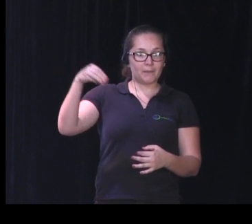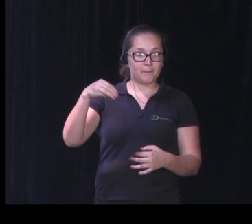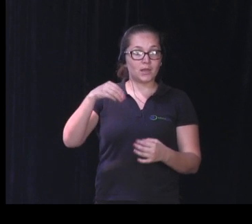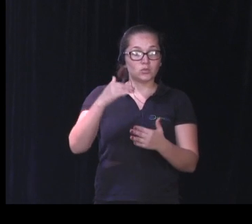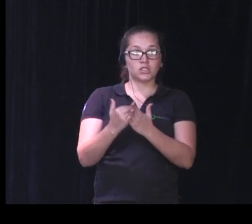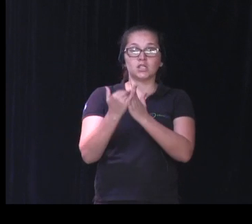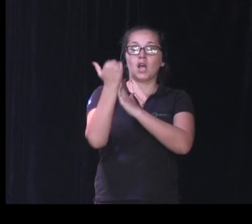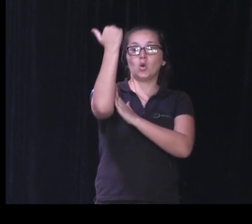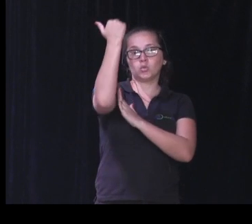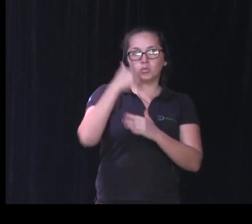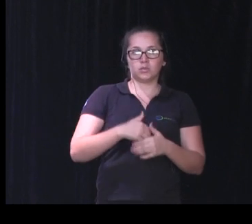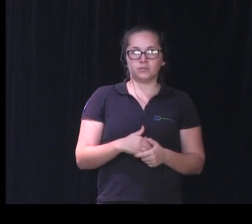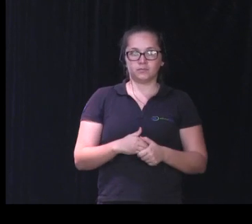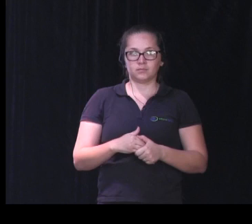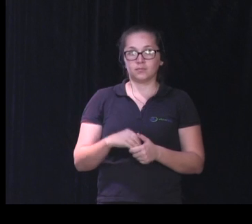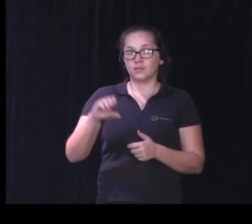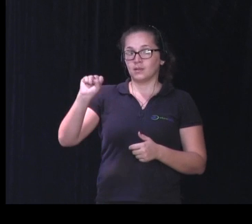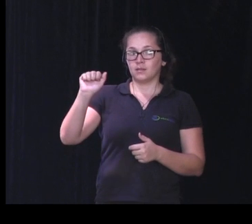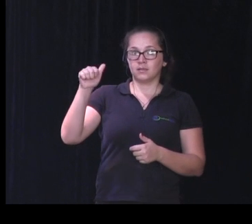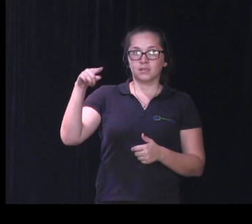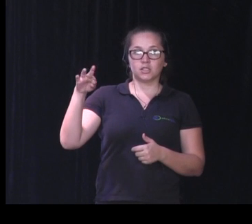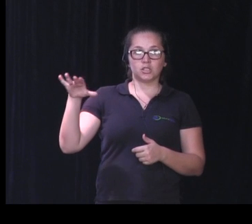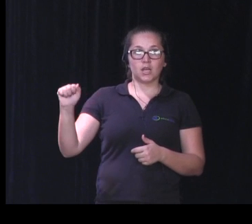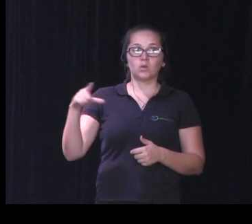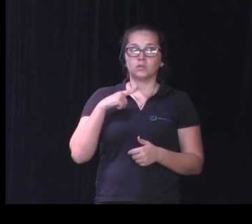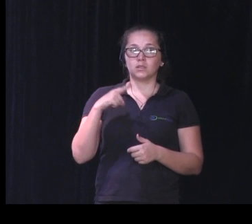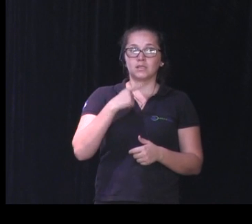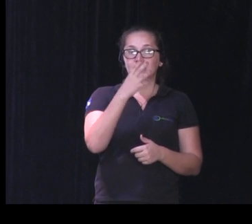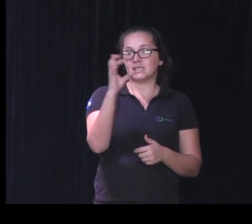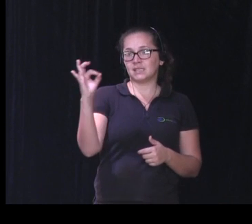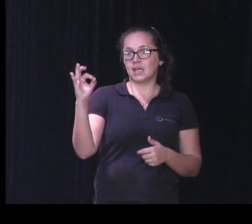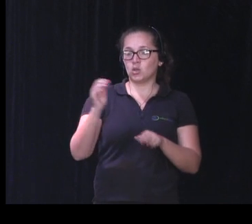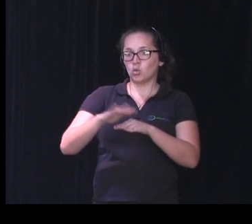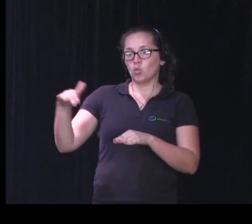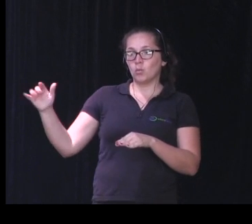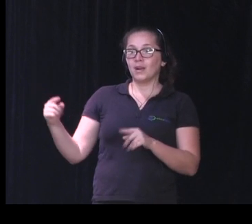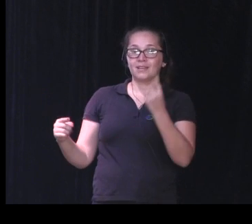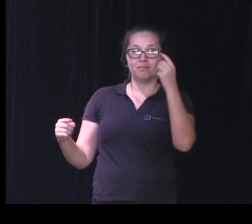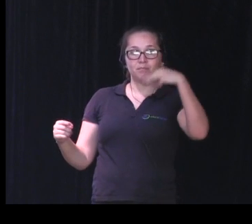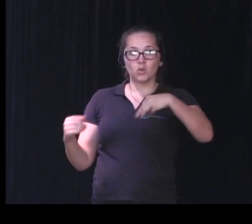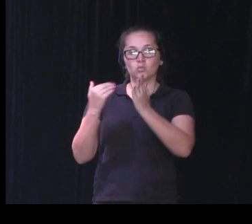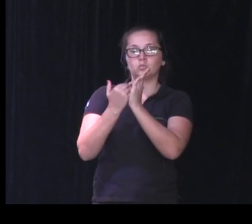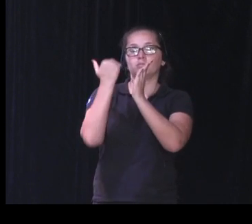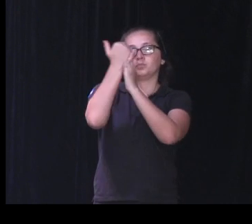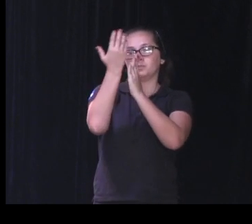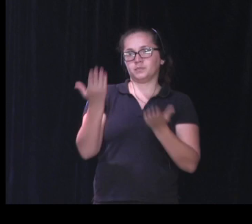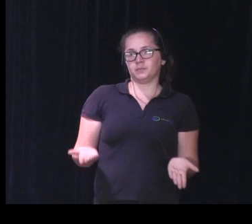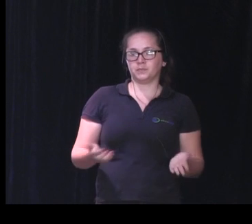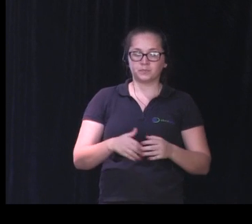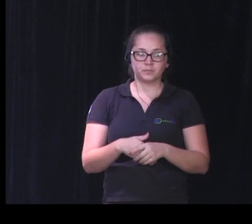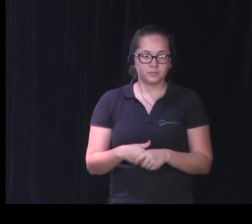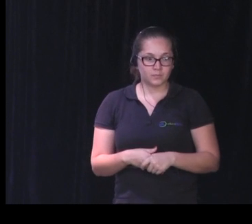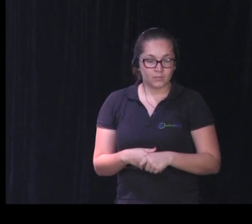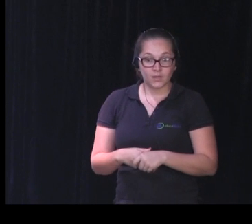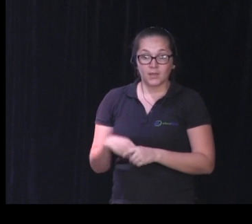70 metros de altura. Santiago está a 100 quilômetros do mar e 1.000 metros de